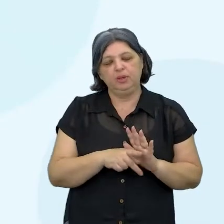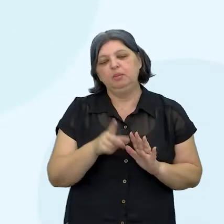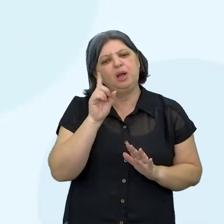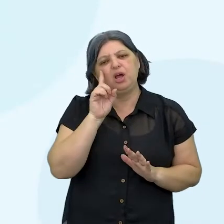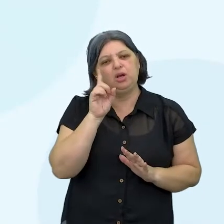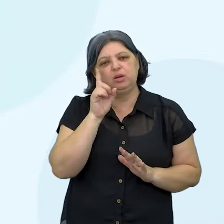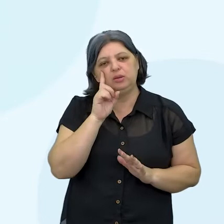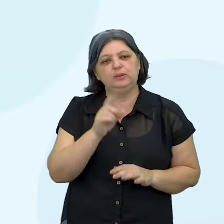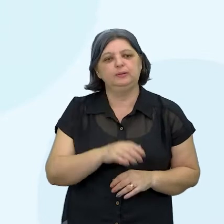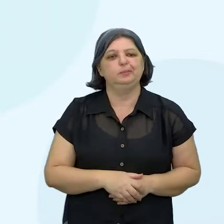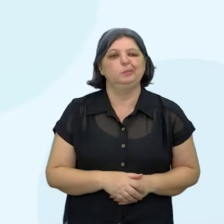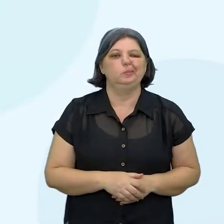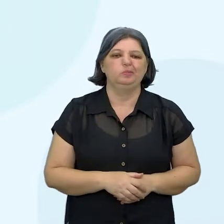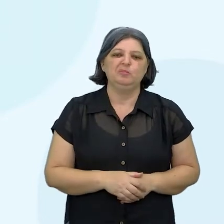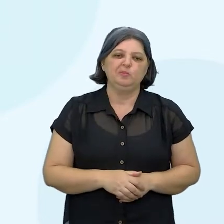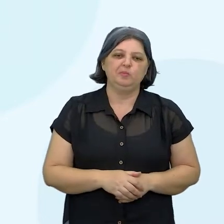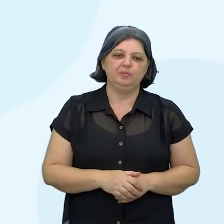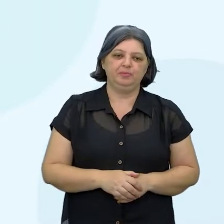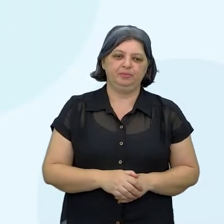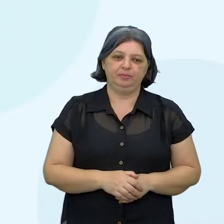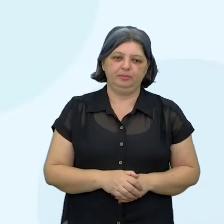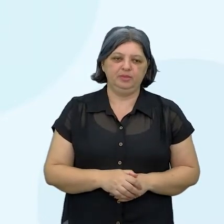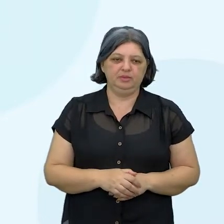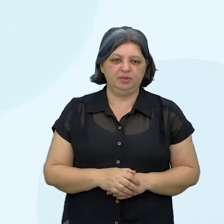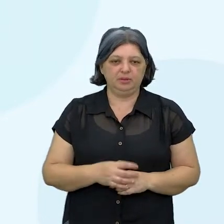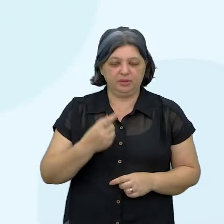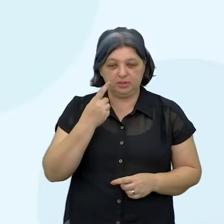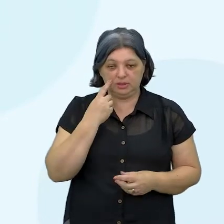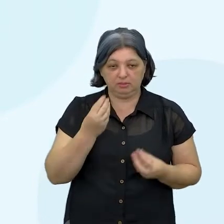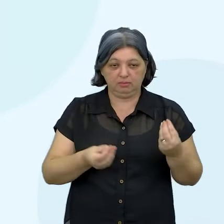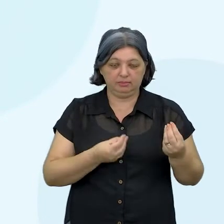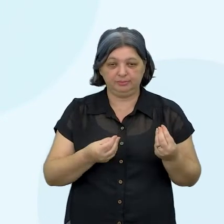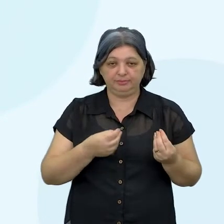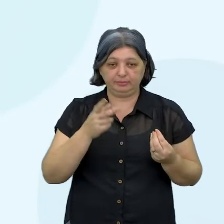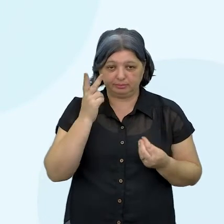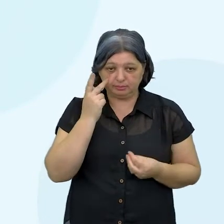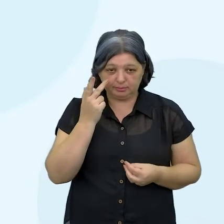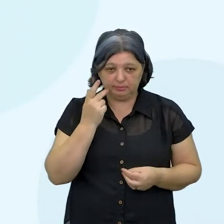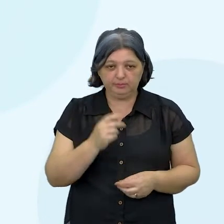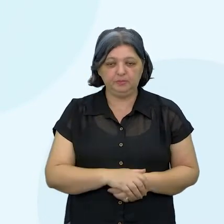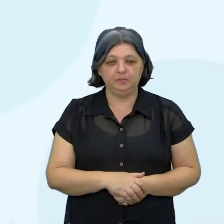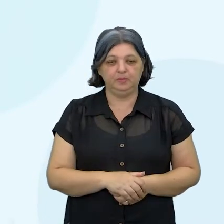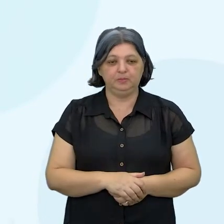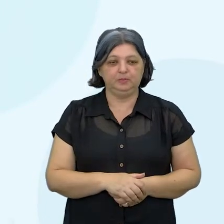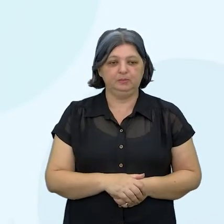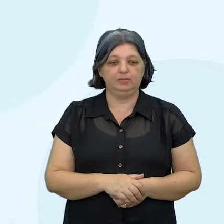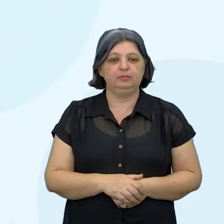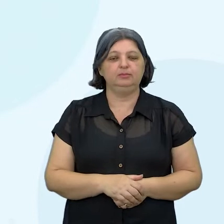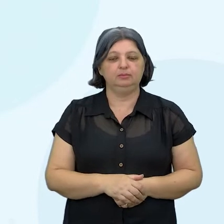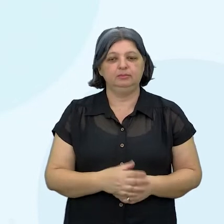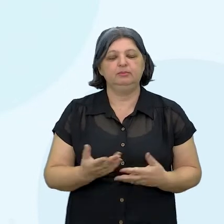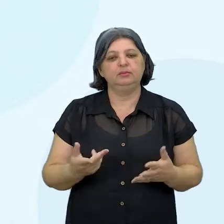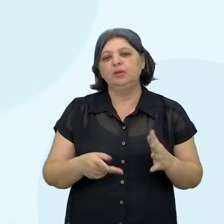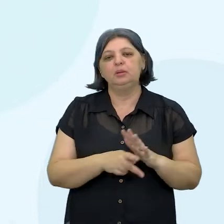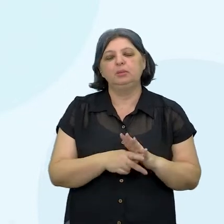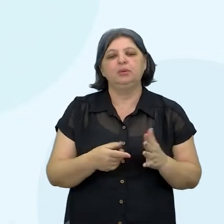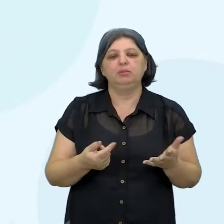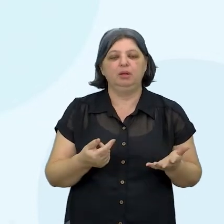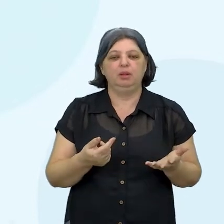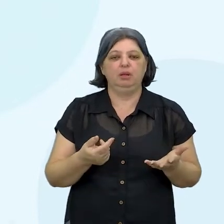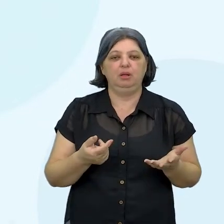E como não existe uma eliminação dessas calorias, e normalmente o que gera esse consumo exagerado são